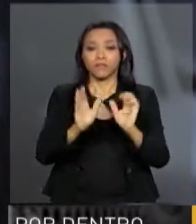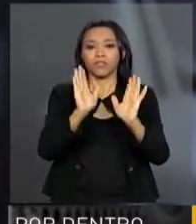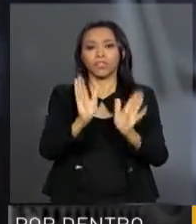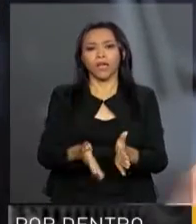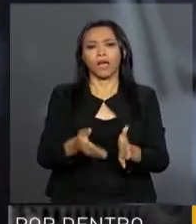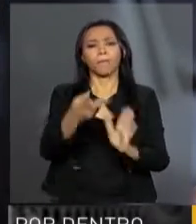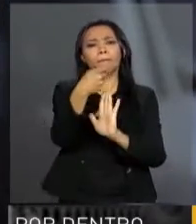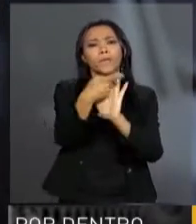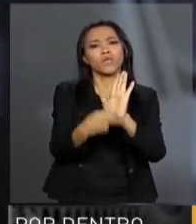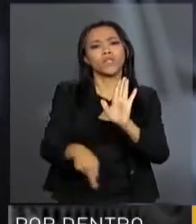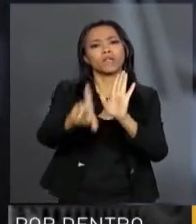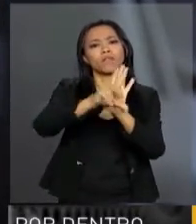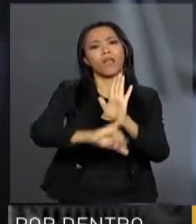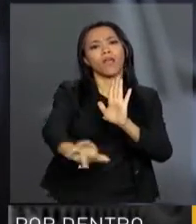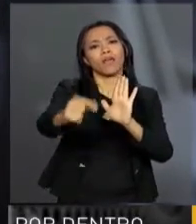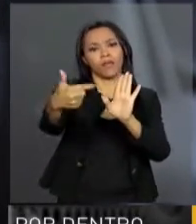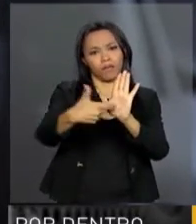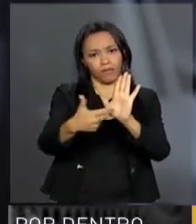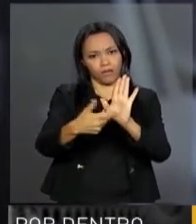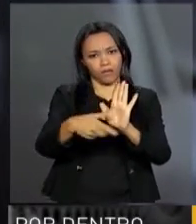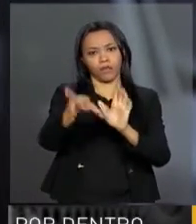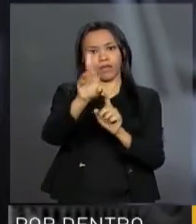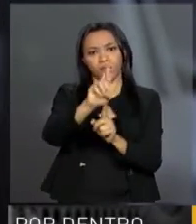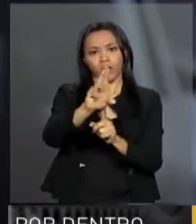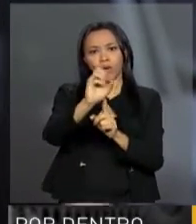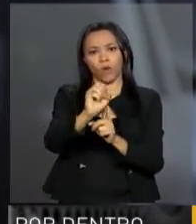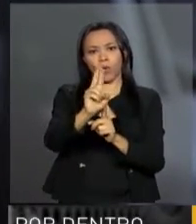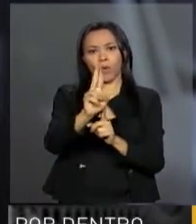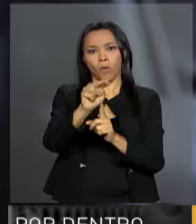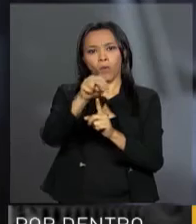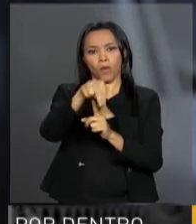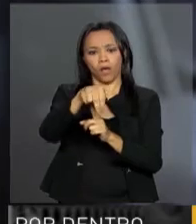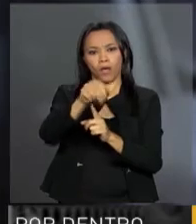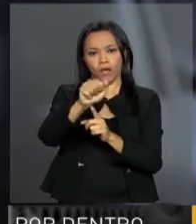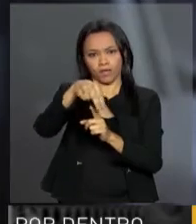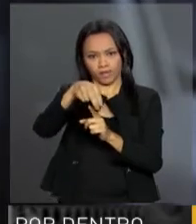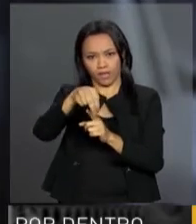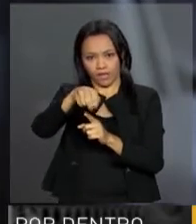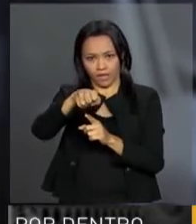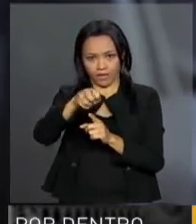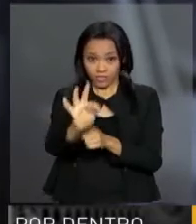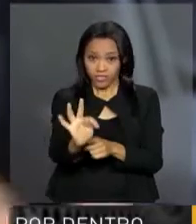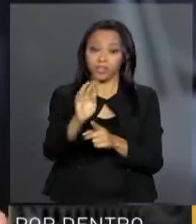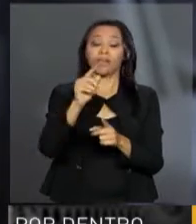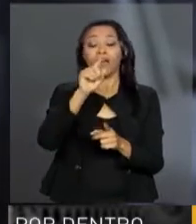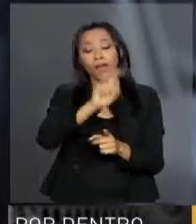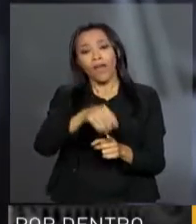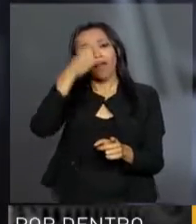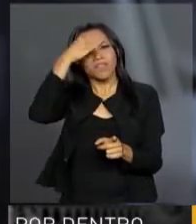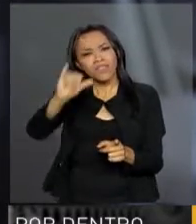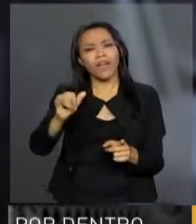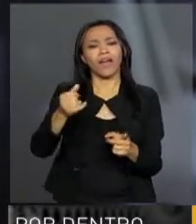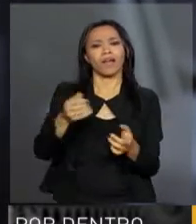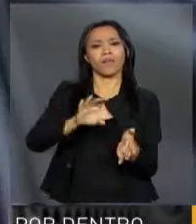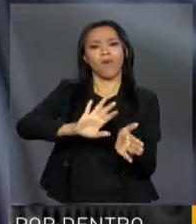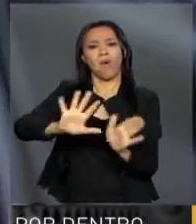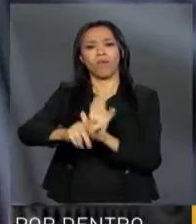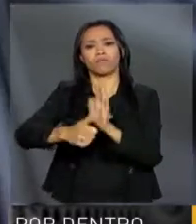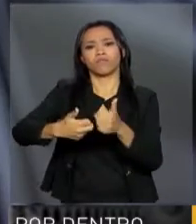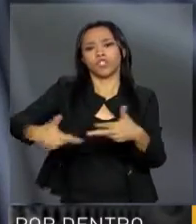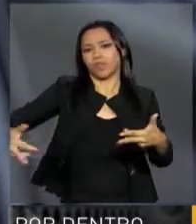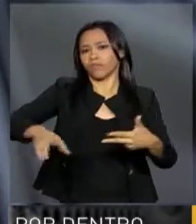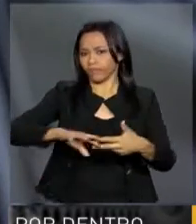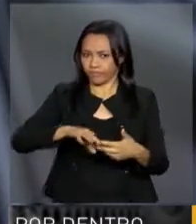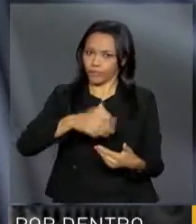dos projetos da Lei Rouanet, buscando evitar exatamente esses desvios que ocorreram.